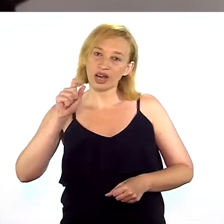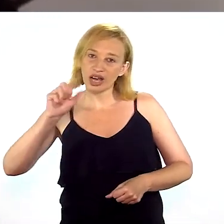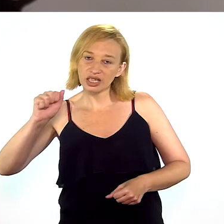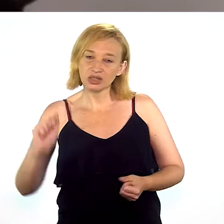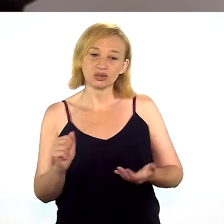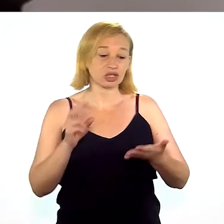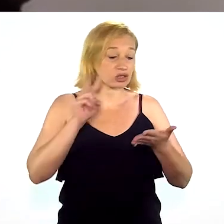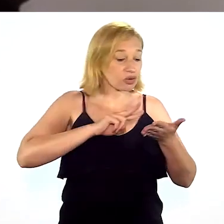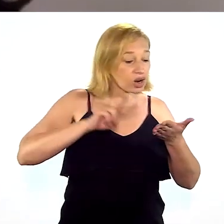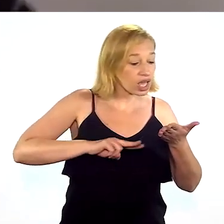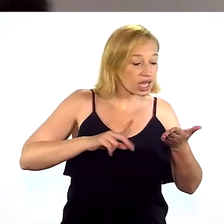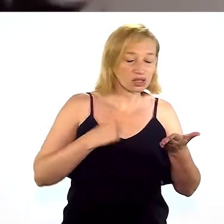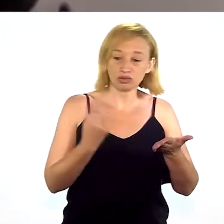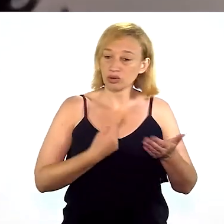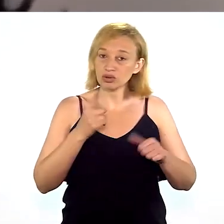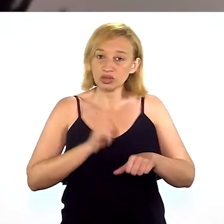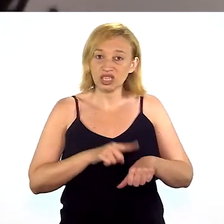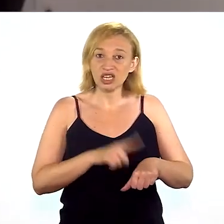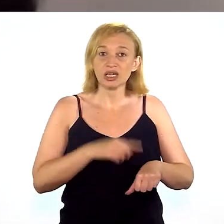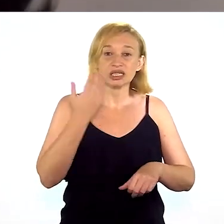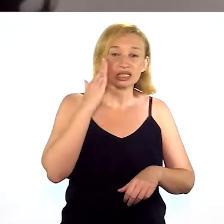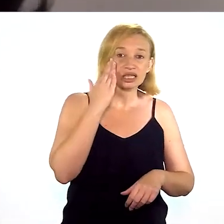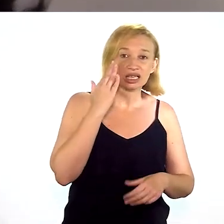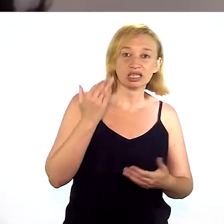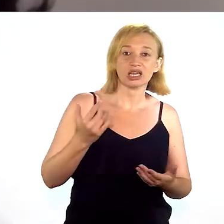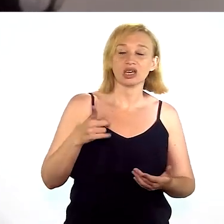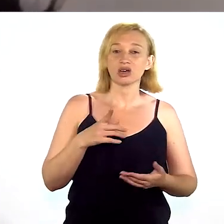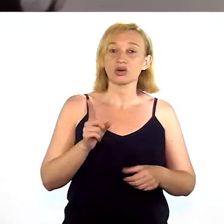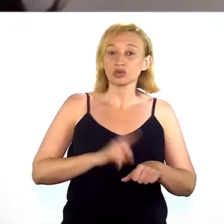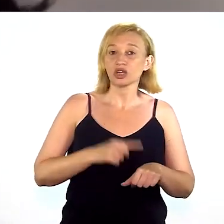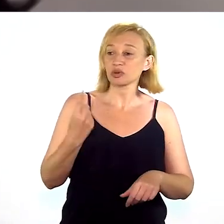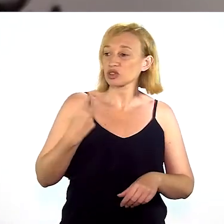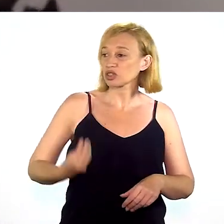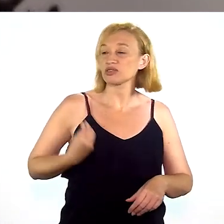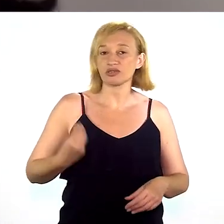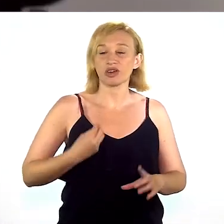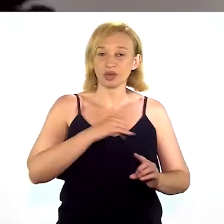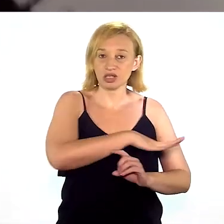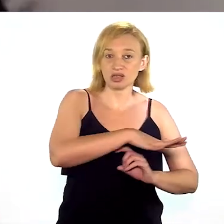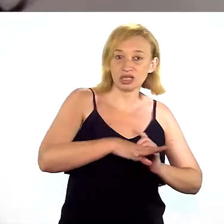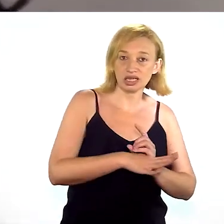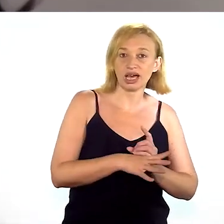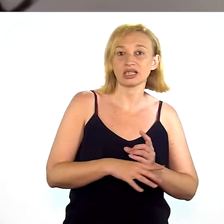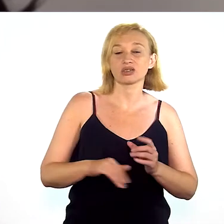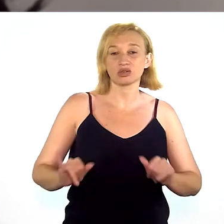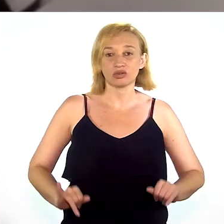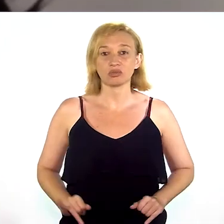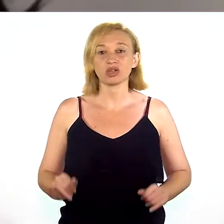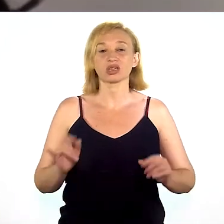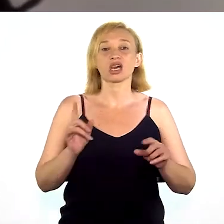né? E ler autores do nosso tempo é muito importante para a gente compreender o tempo que vivemos,